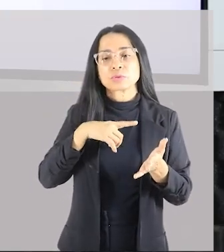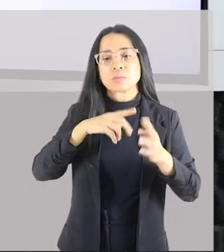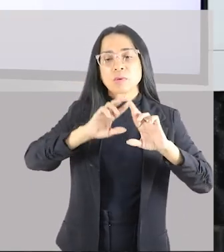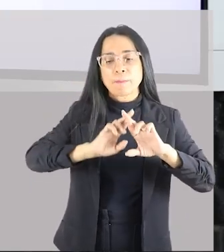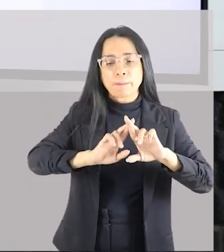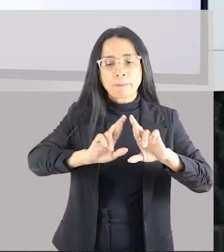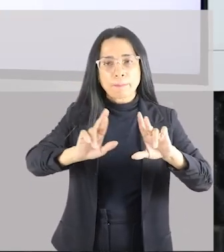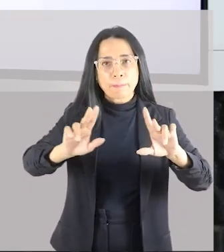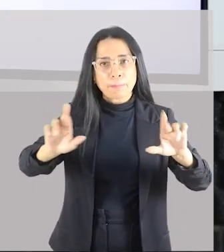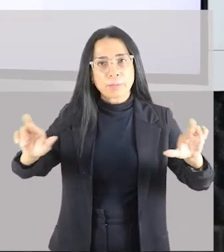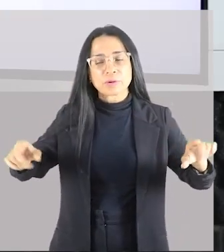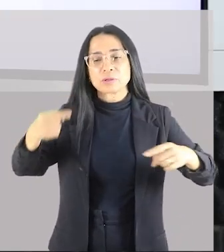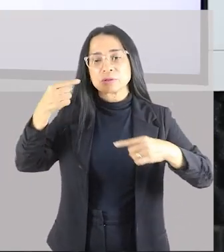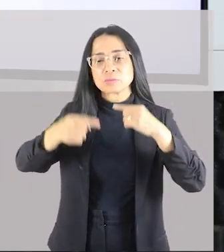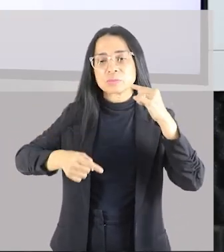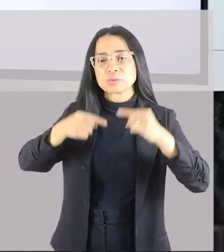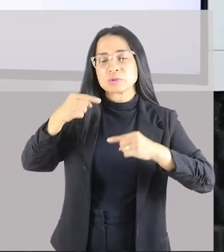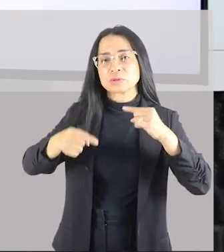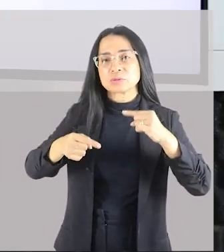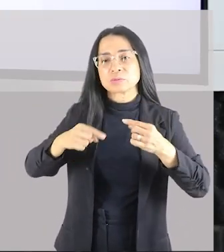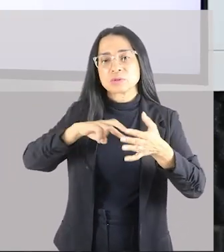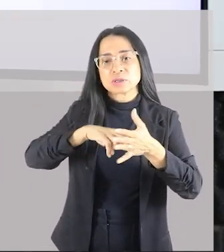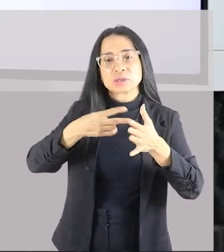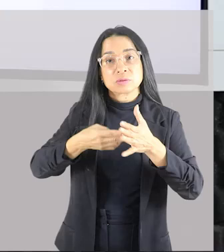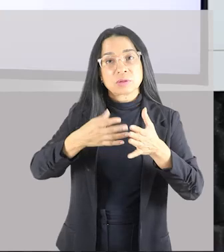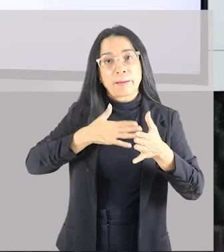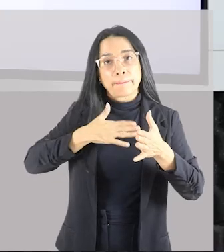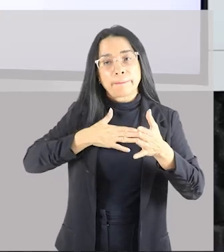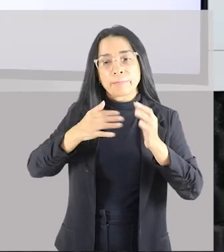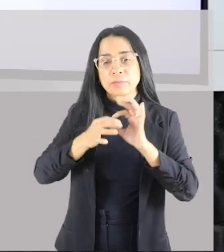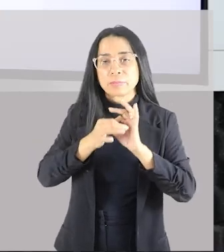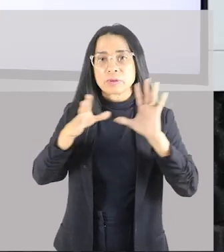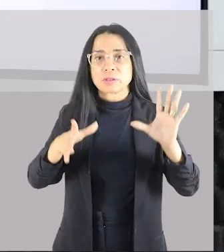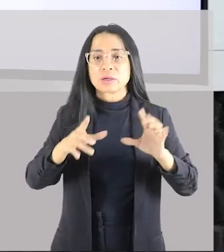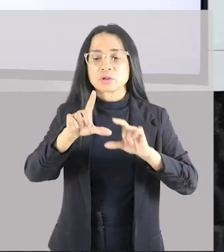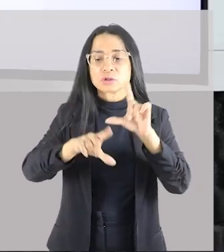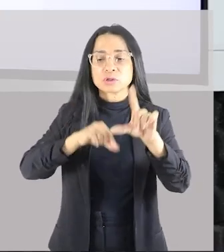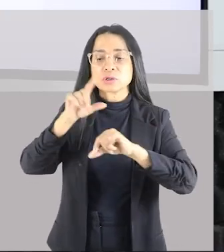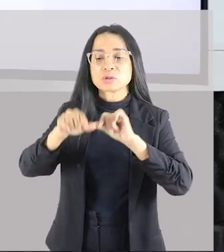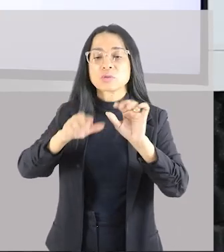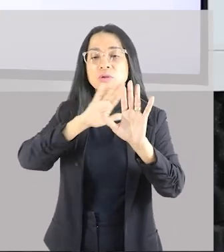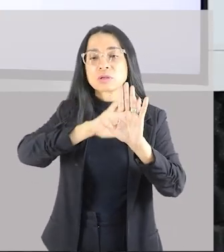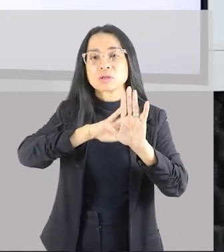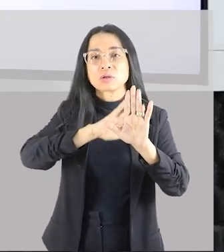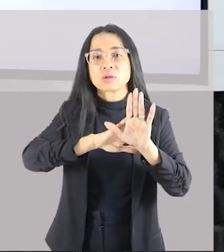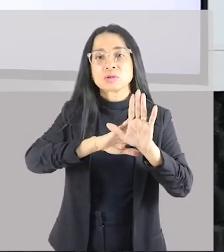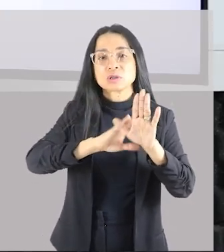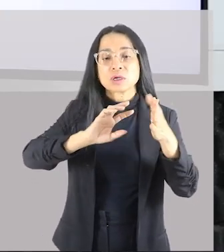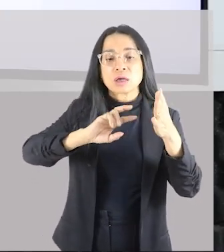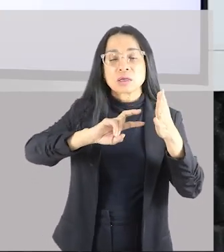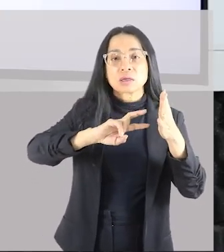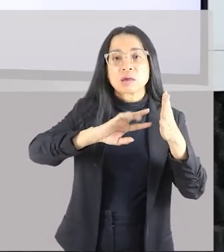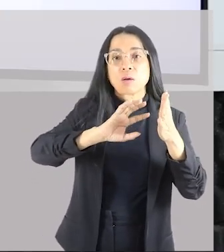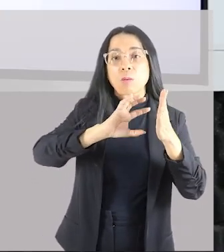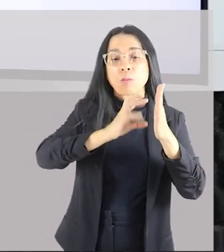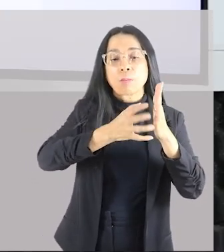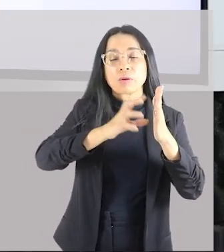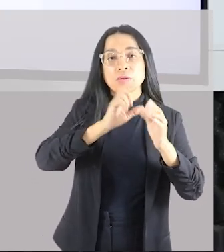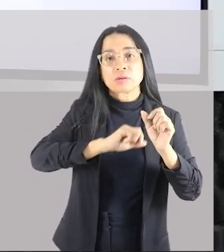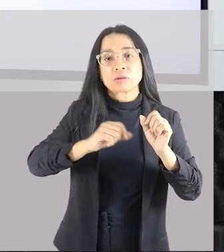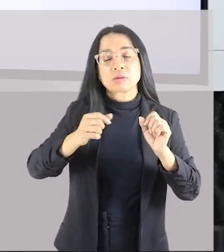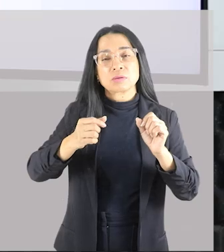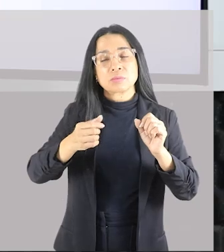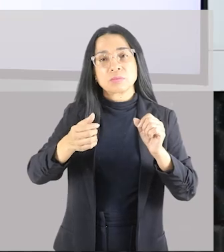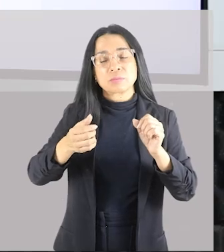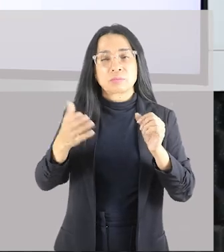a pluralidade partidária, que significa dizer a minha liberdade de escolher a ideologia e o partido que eu mais me